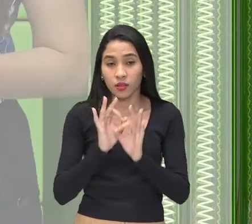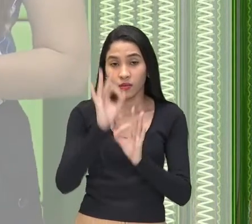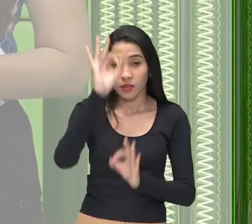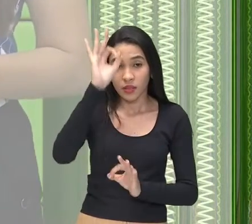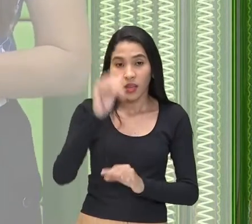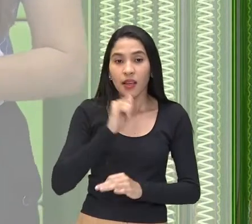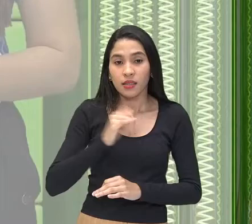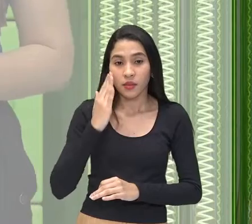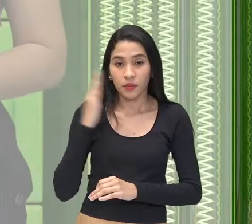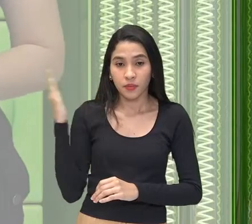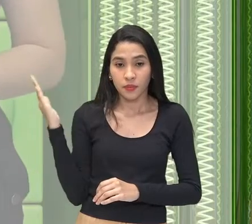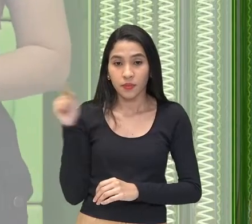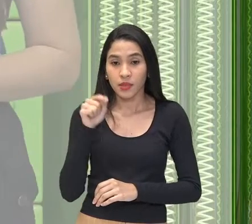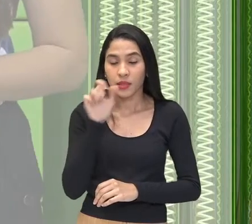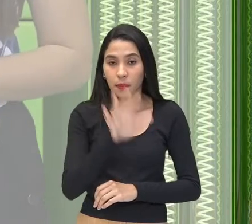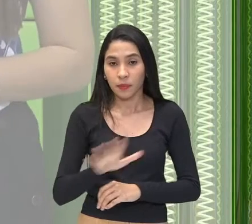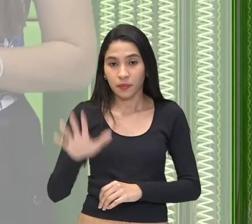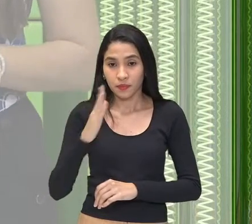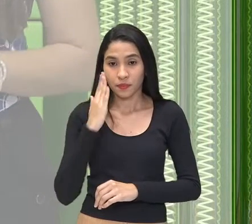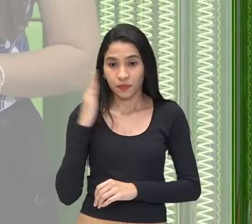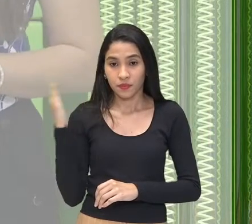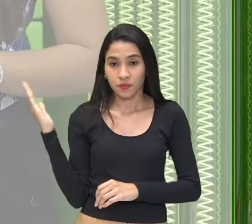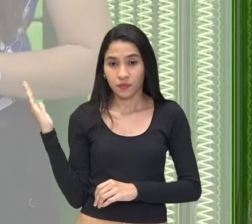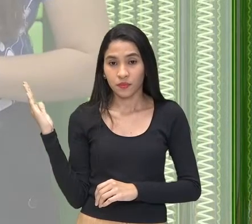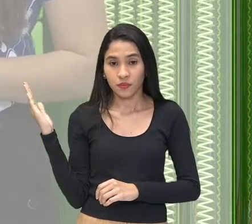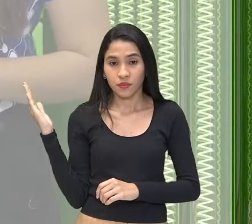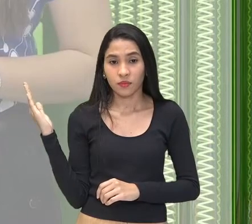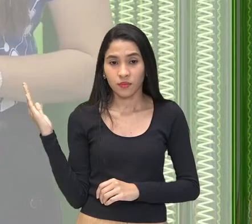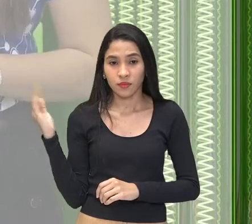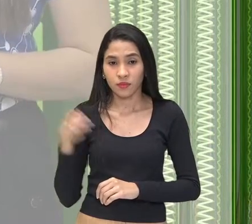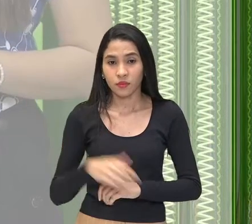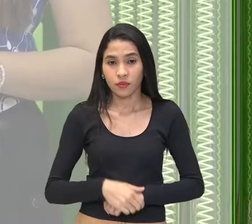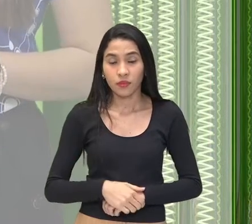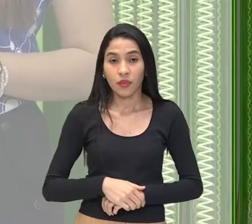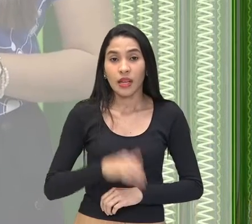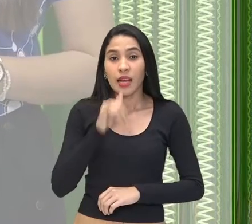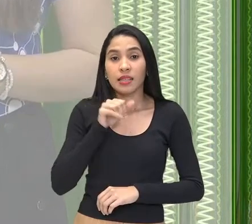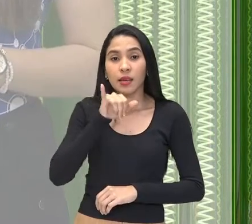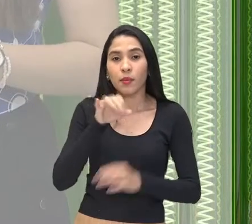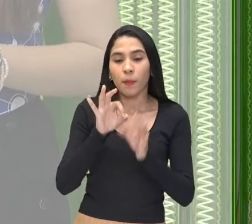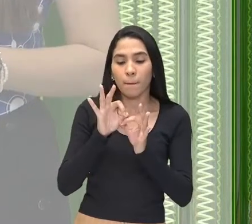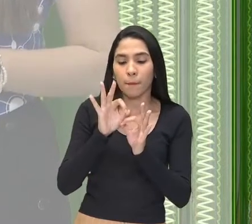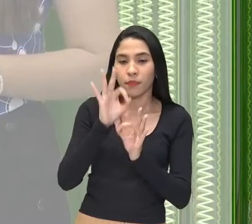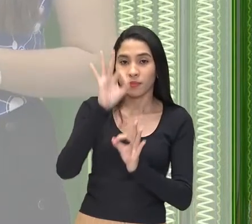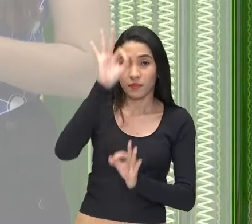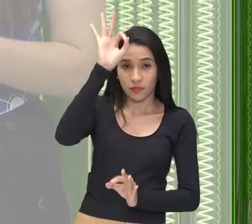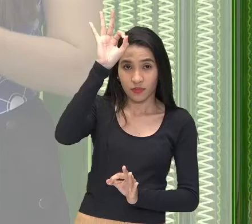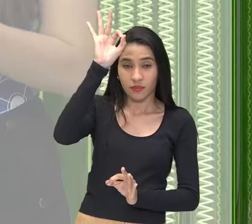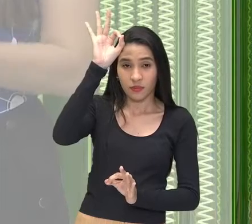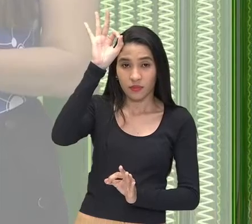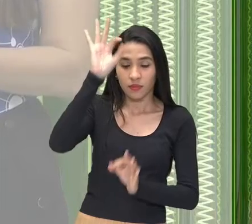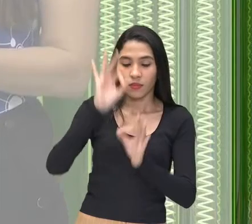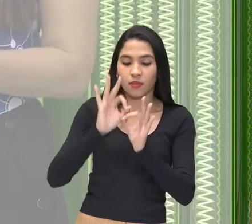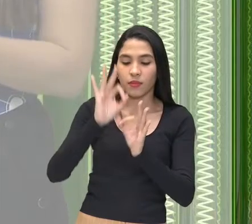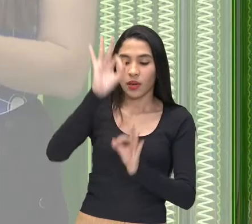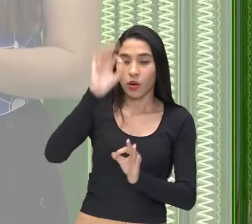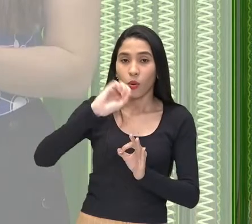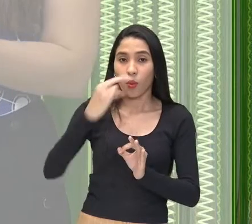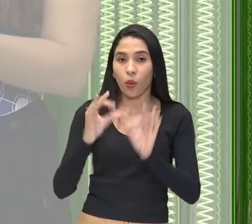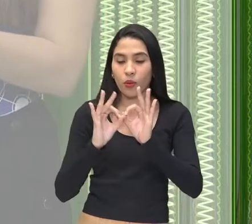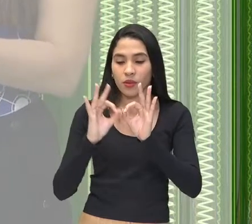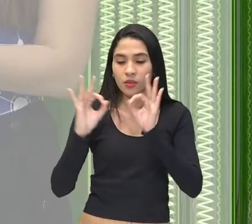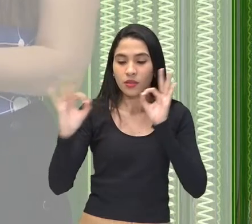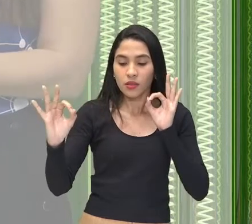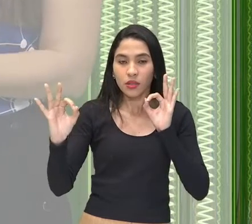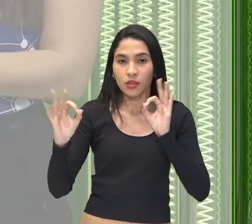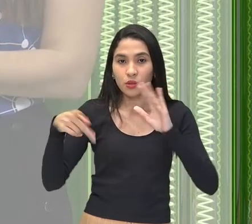isso que a gente consegue observar aqui nessa imagem, tá? Então, quanto maior for, quanto mais distante do